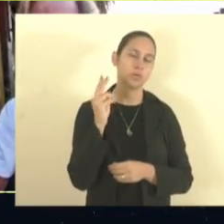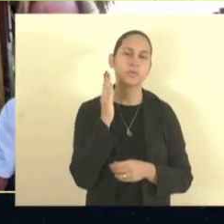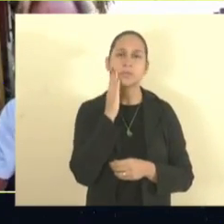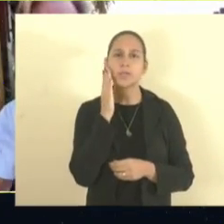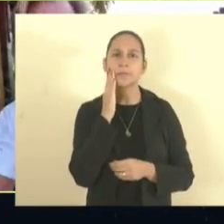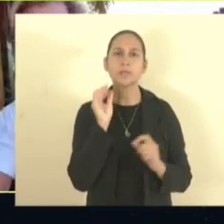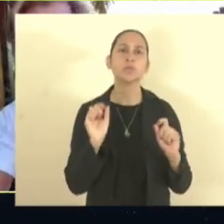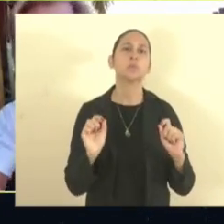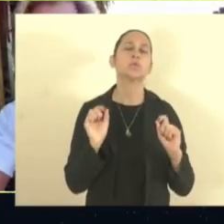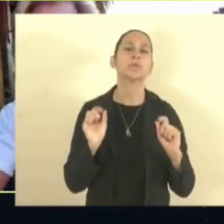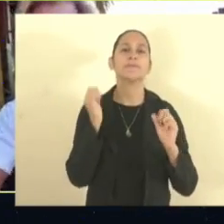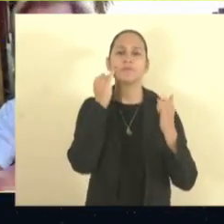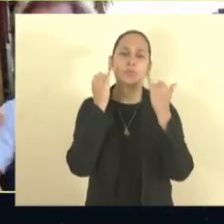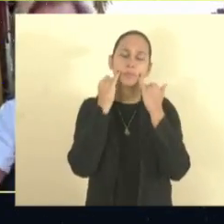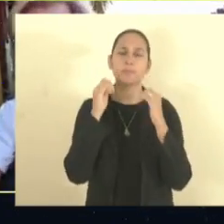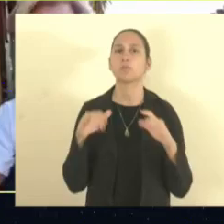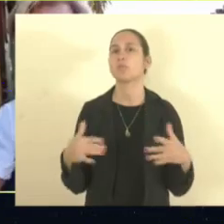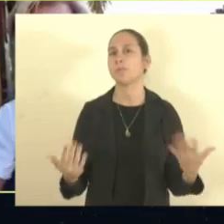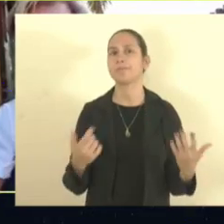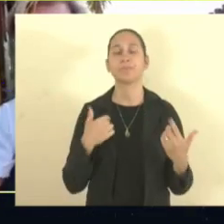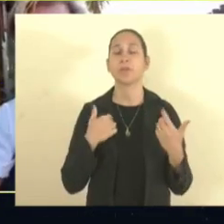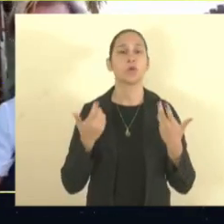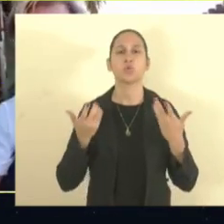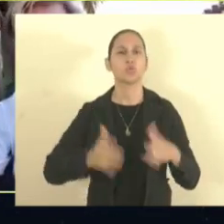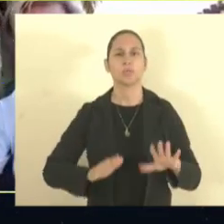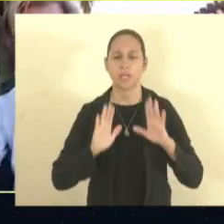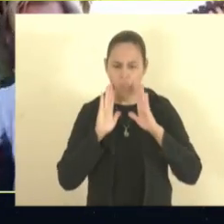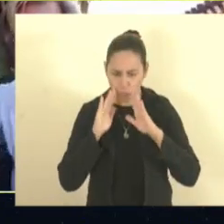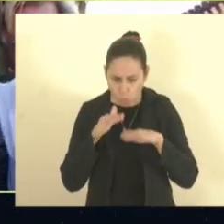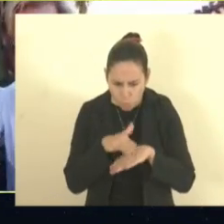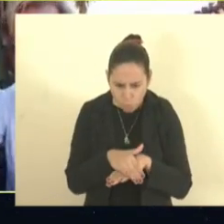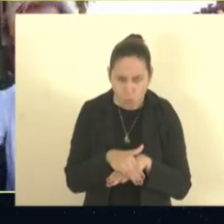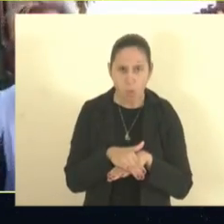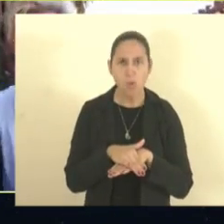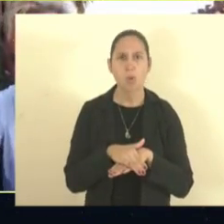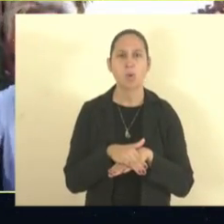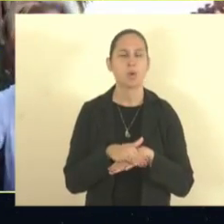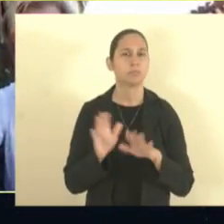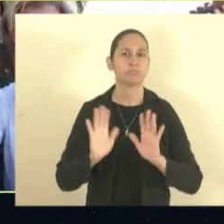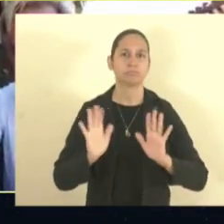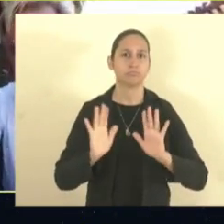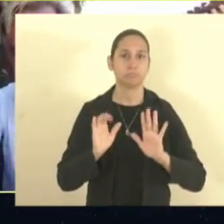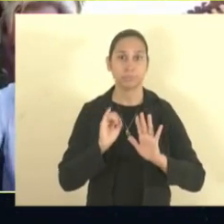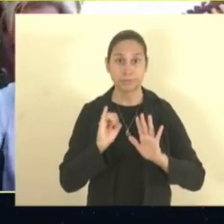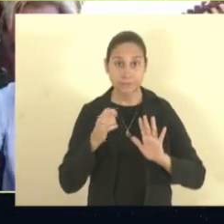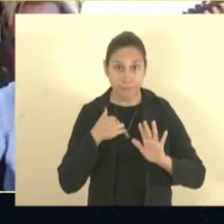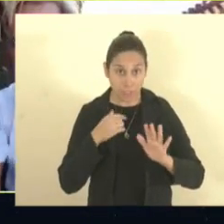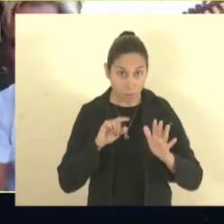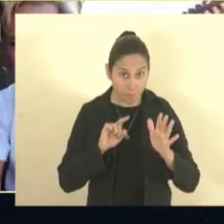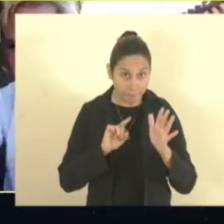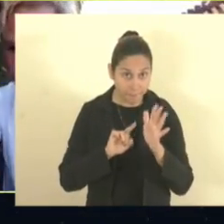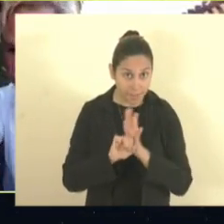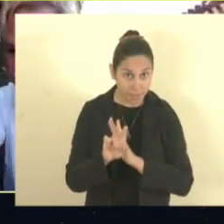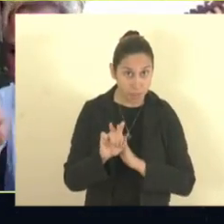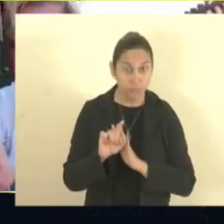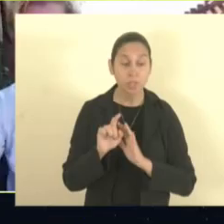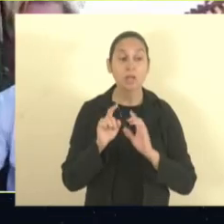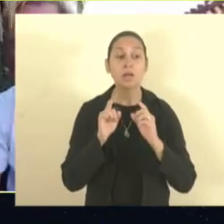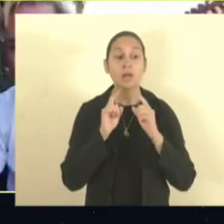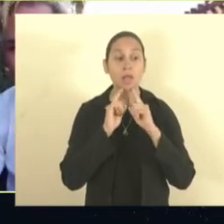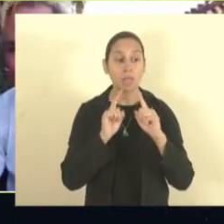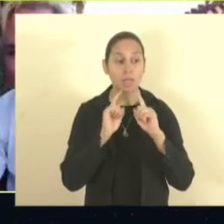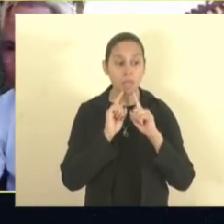está votado. Eu não quero humilhar nenhum deputado. Mas se eu questionar até alguém que vai votar a favor, alguns itens